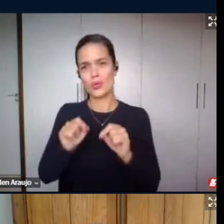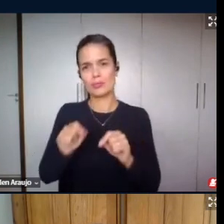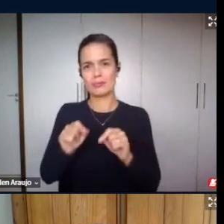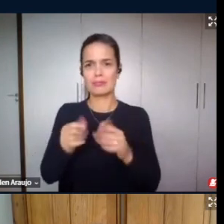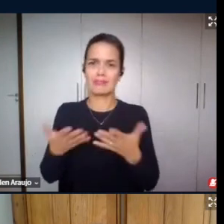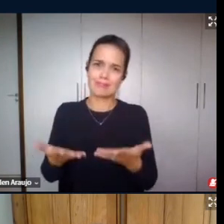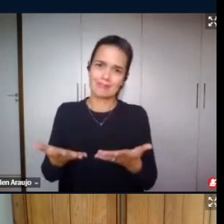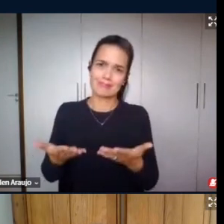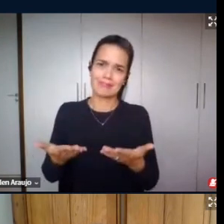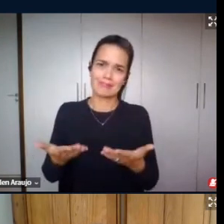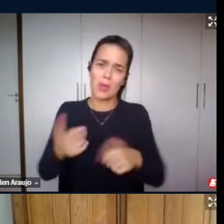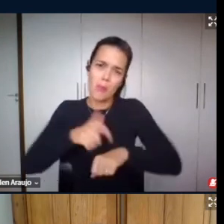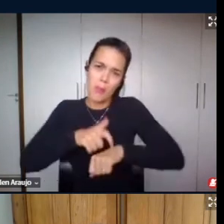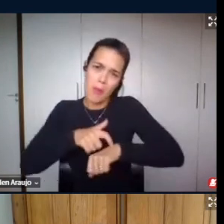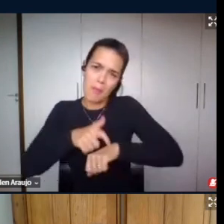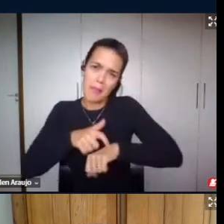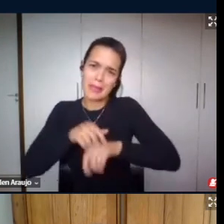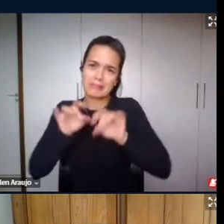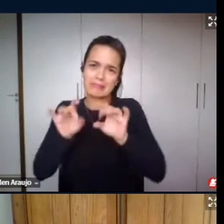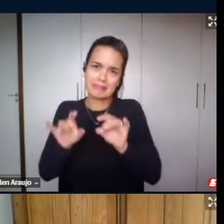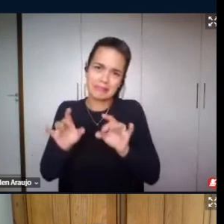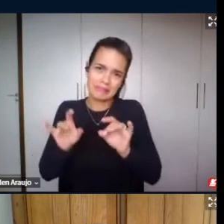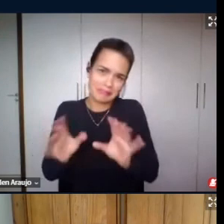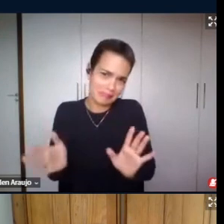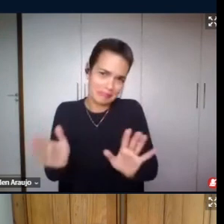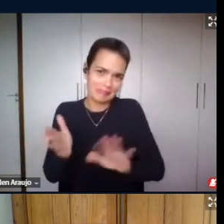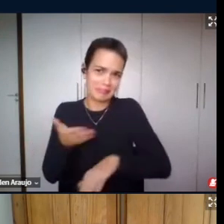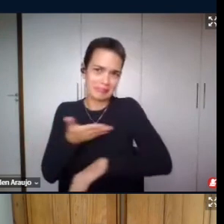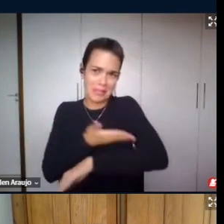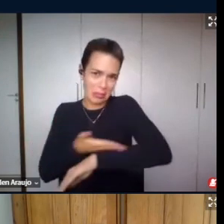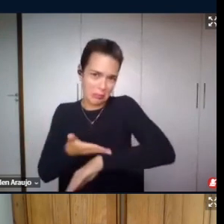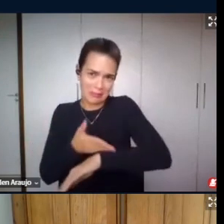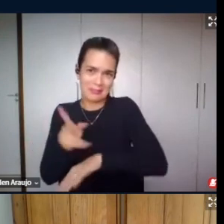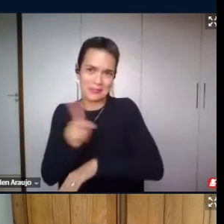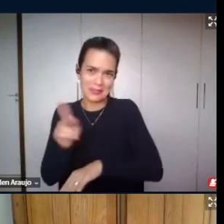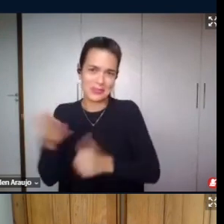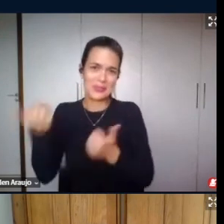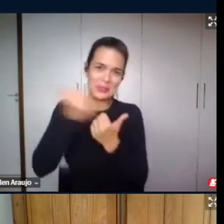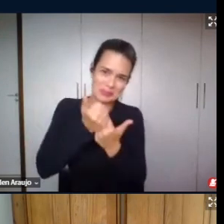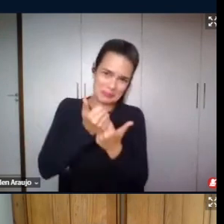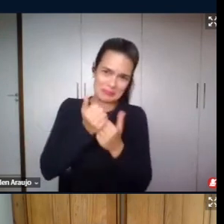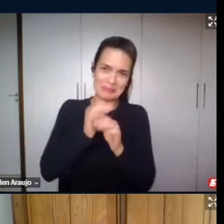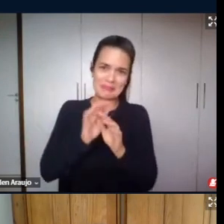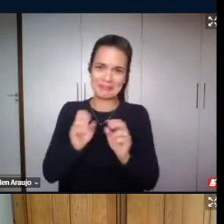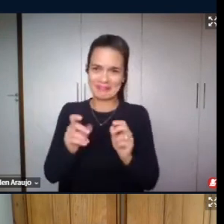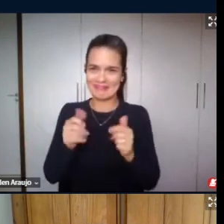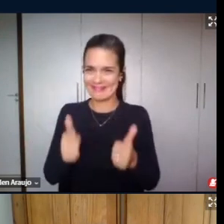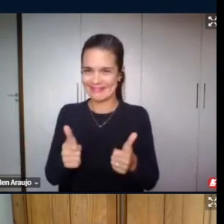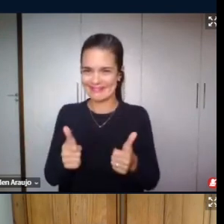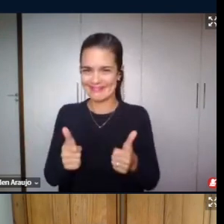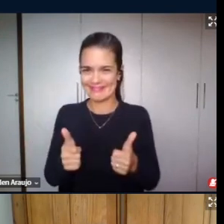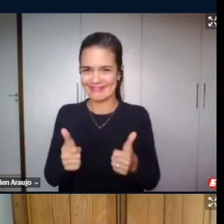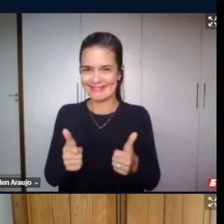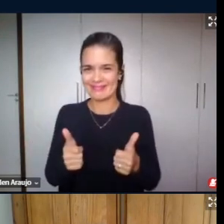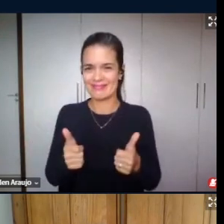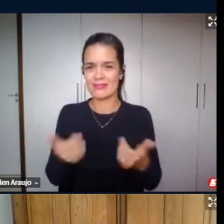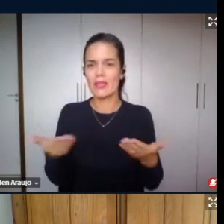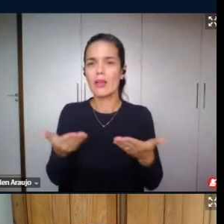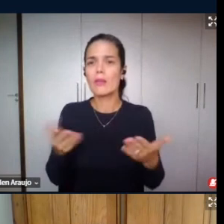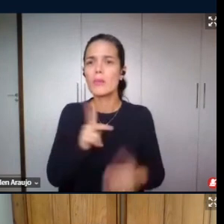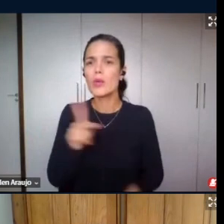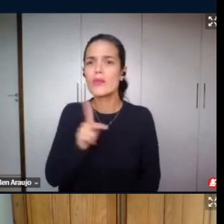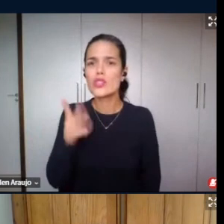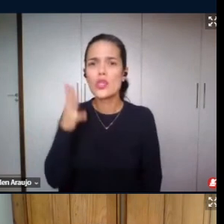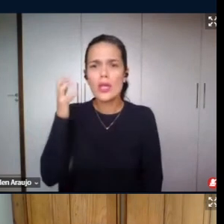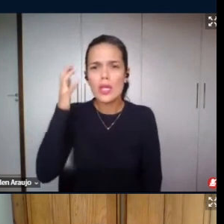sempre de um momento de gentileza para o suplente, para a suplente ou o suplente da banca. Então, eu gostaria de saber se a professora